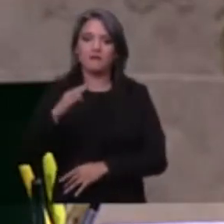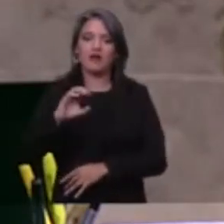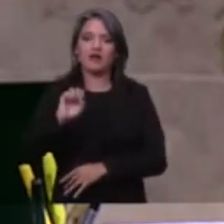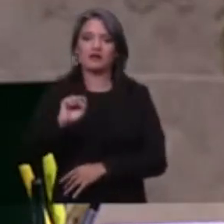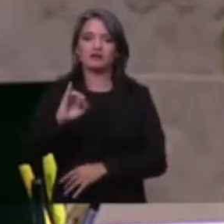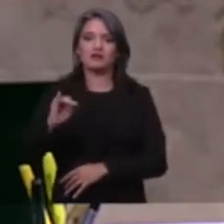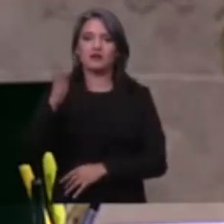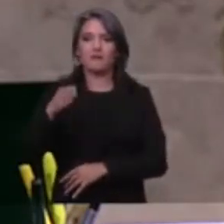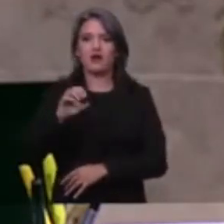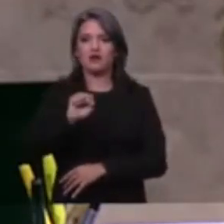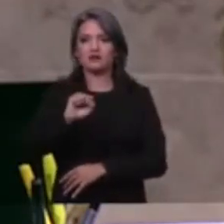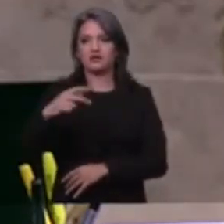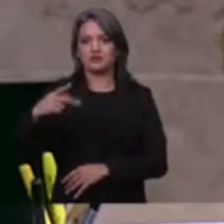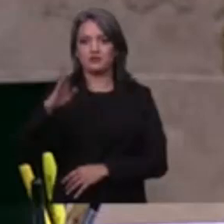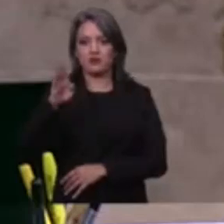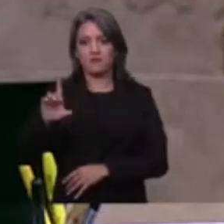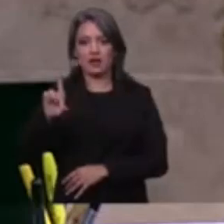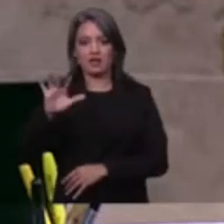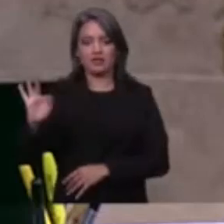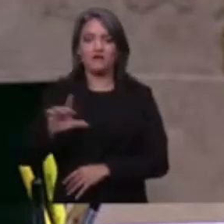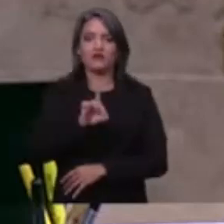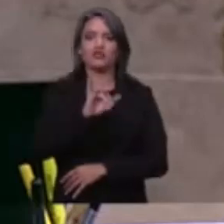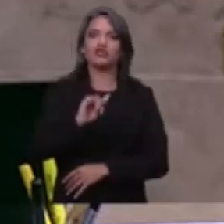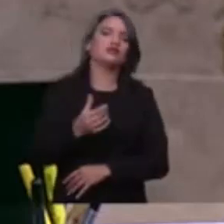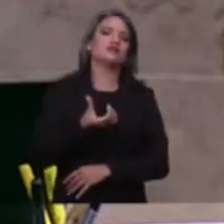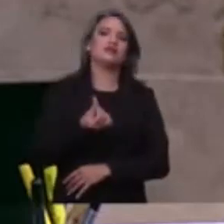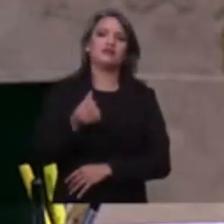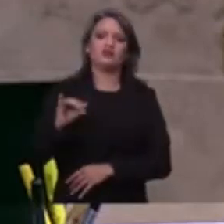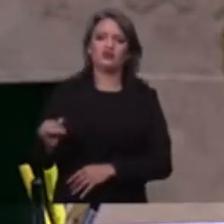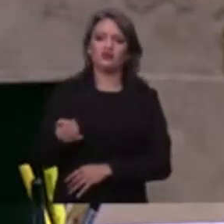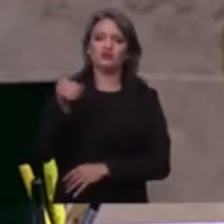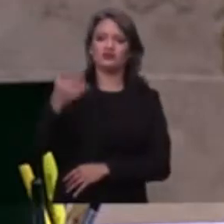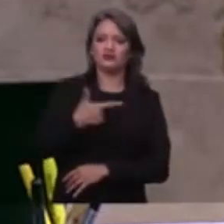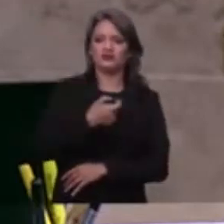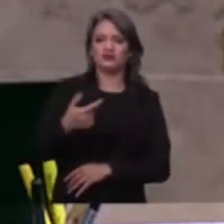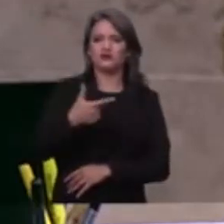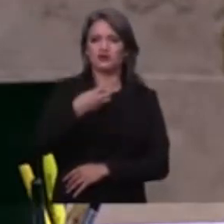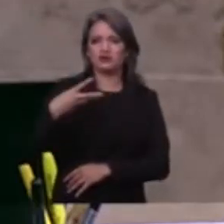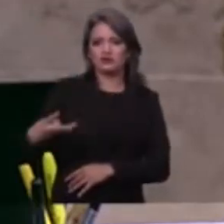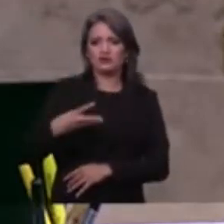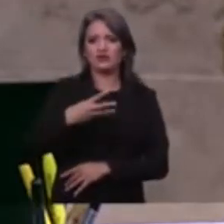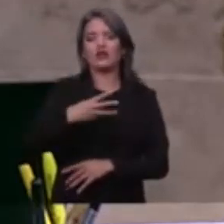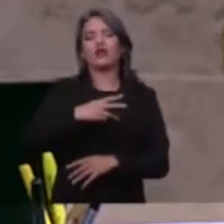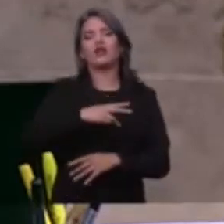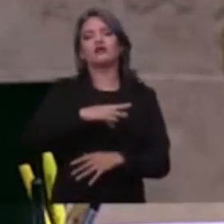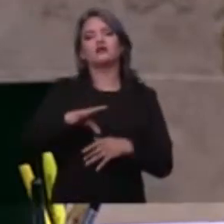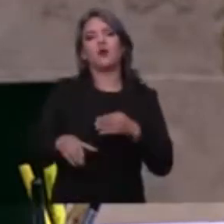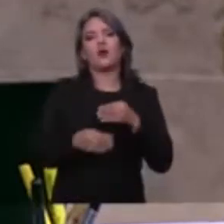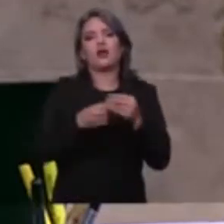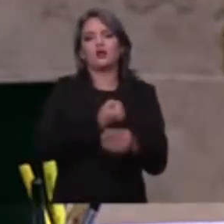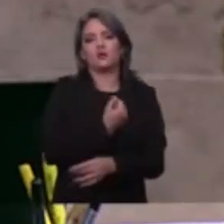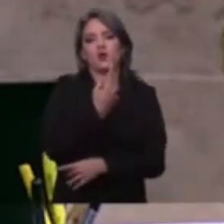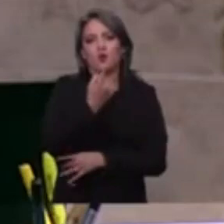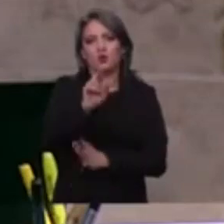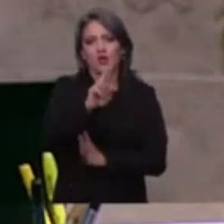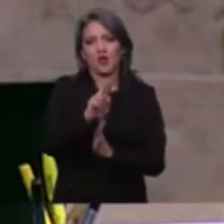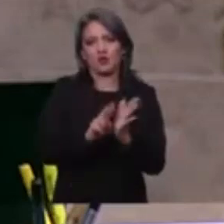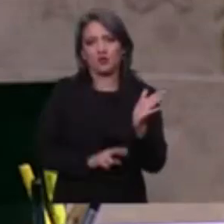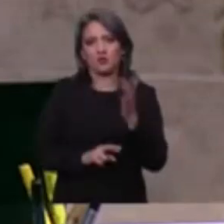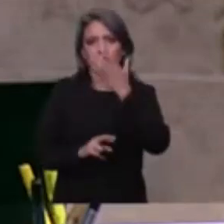6/2023/30/SI/SSP/DF, do dia 6 de janeiro de 2023, anexo 11 do relatório de intervenção federal.